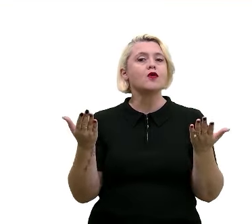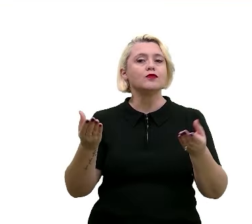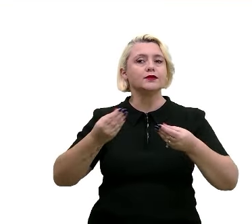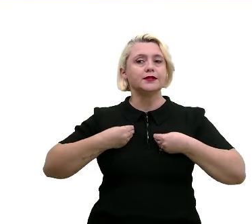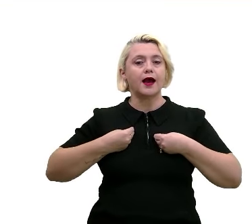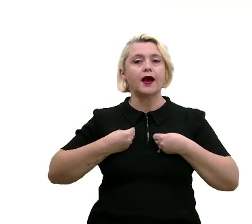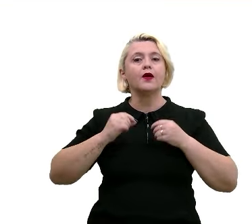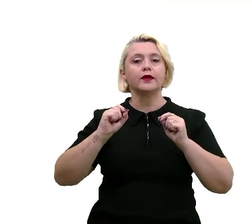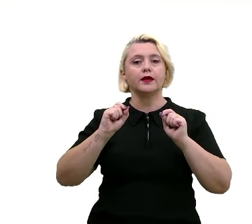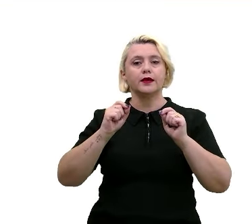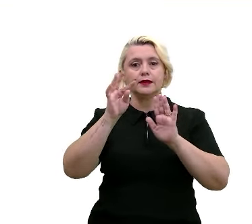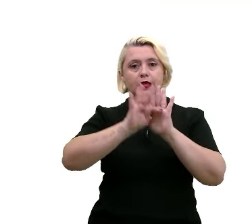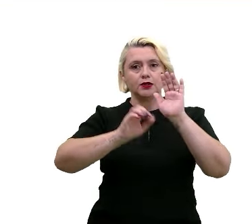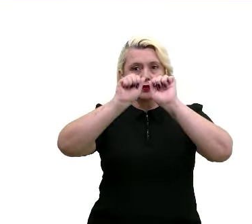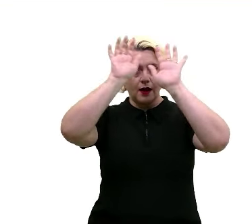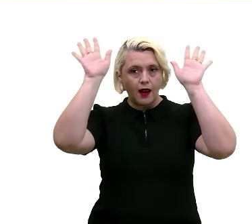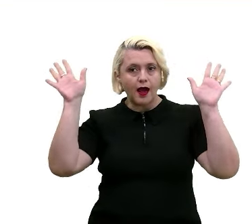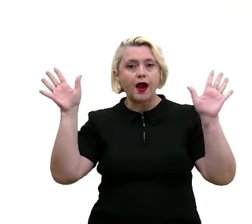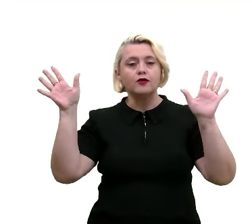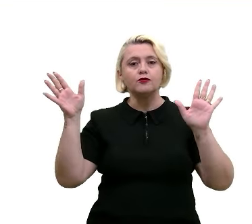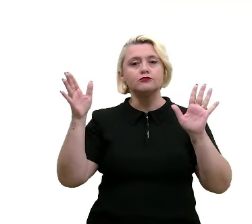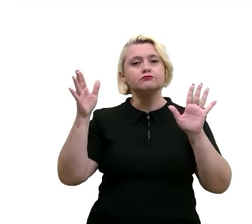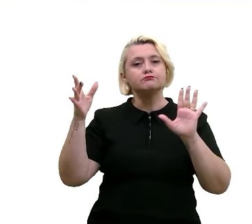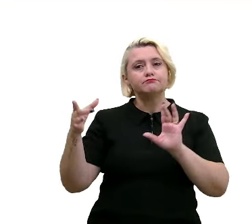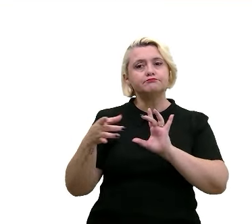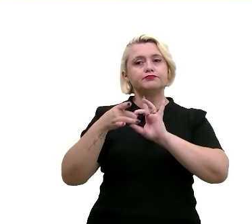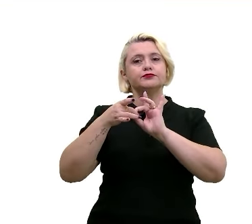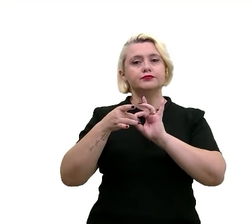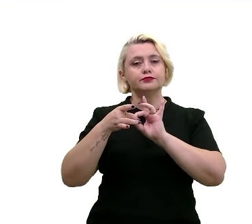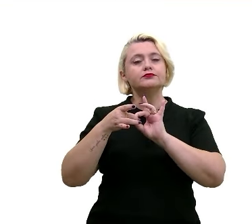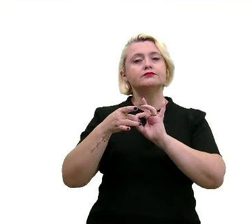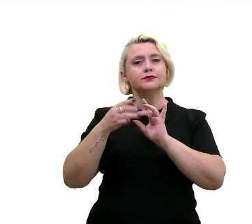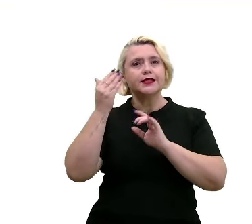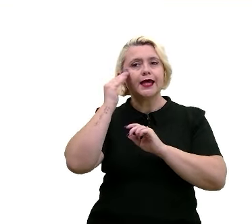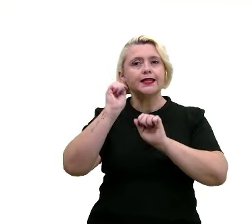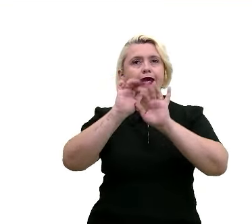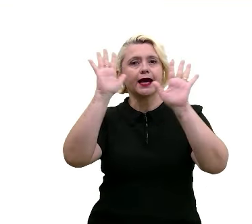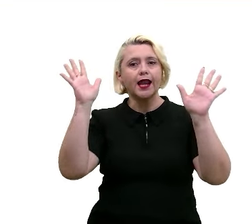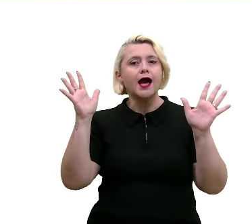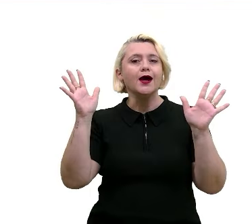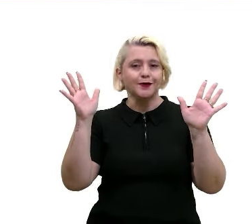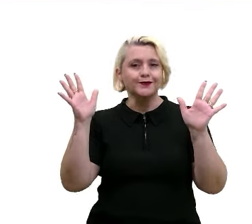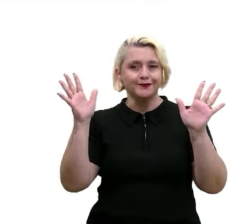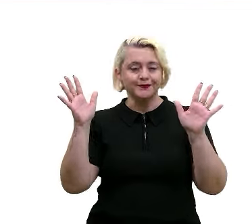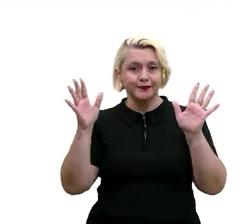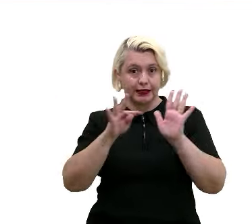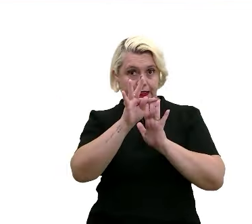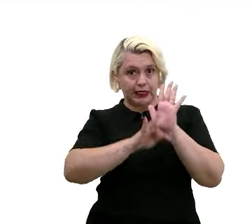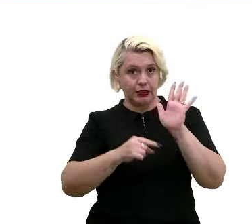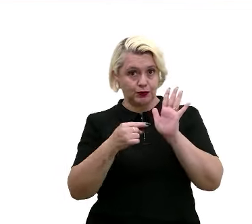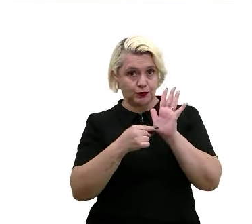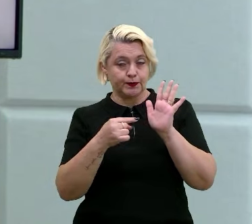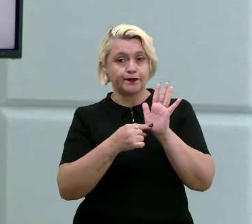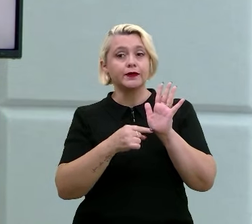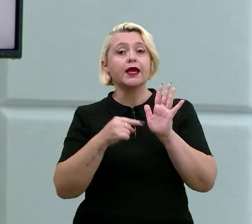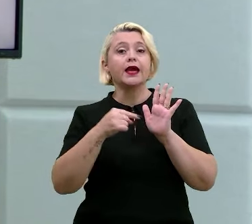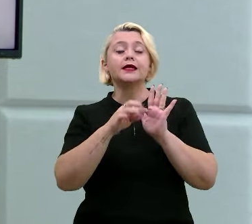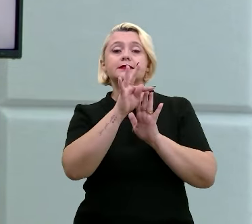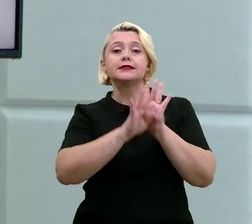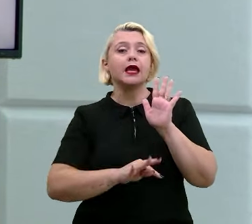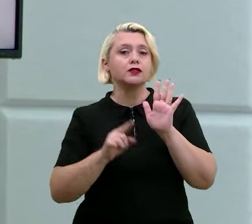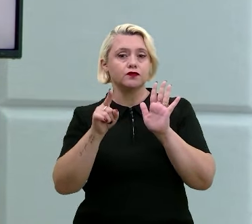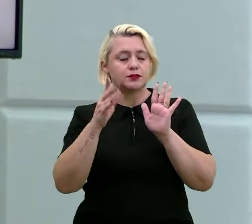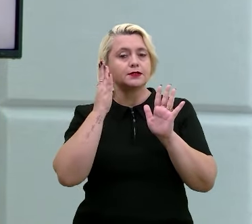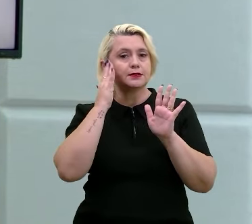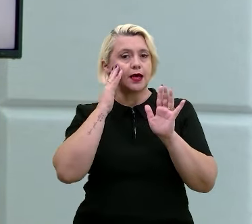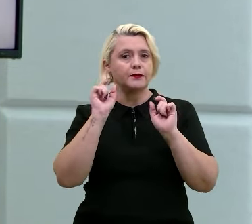trazem clareza, coesão, coerência e fluidez para o meu texto. Nessa forma, o texto é, você